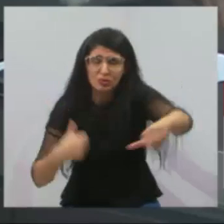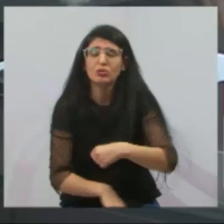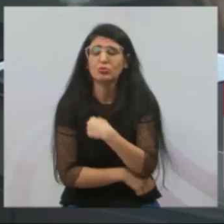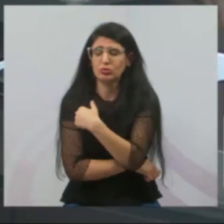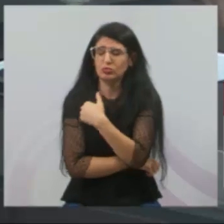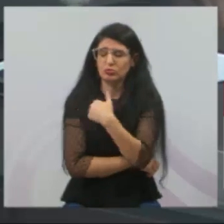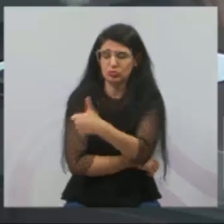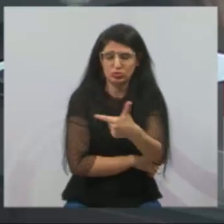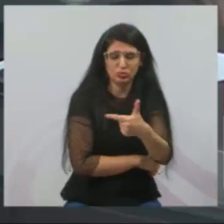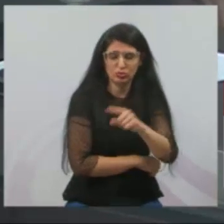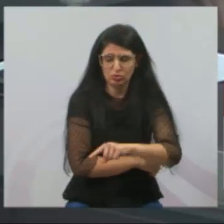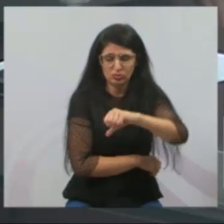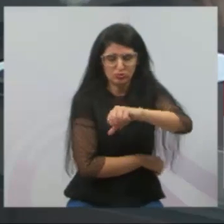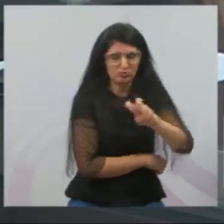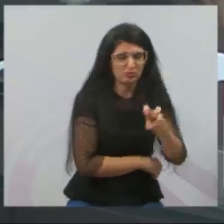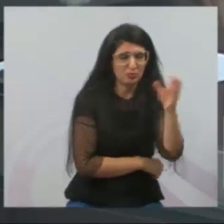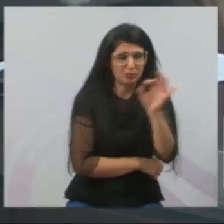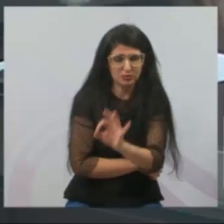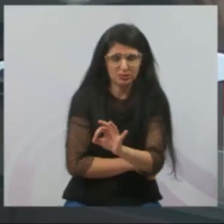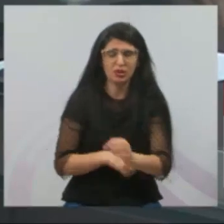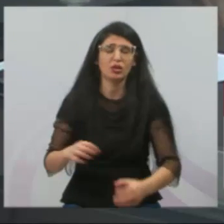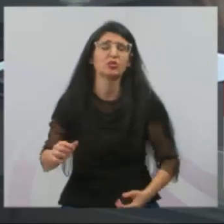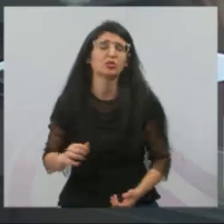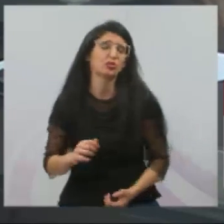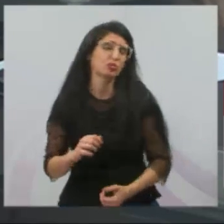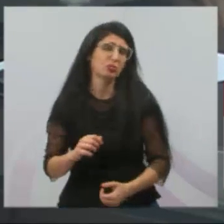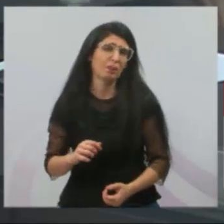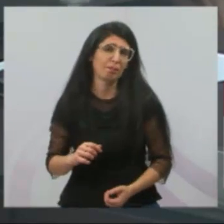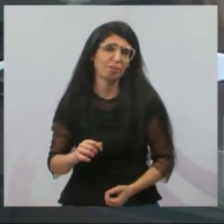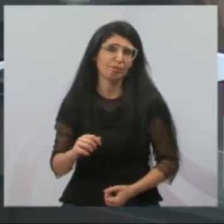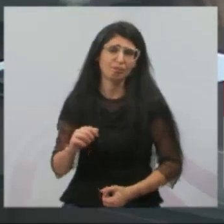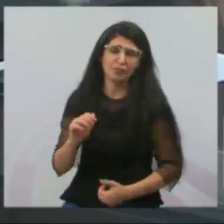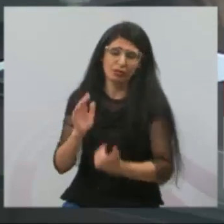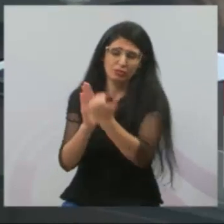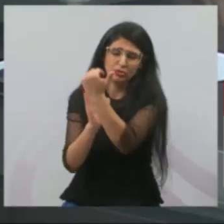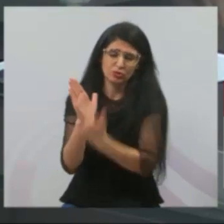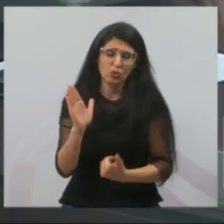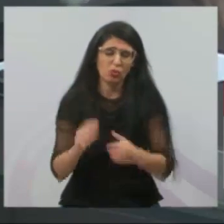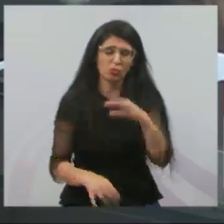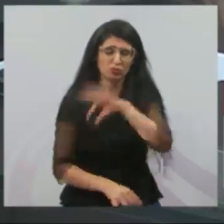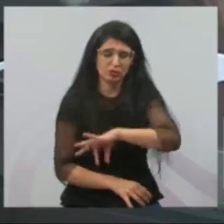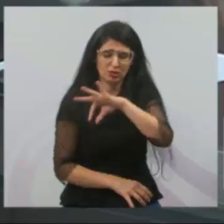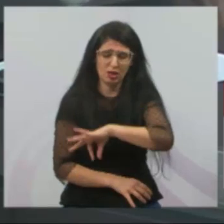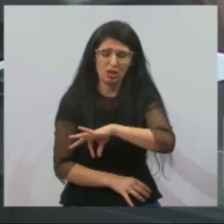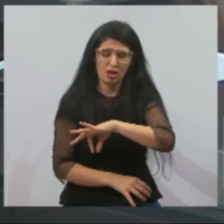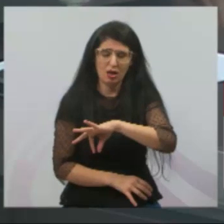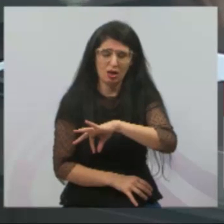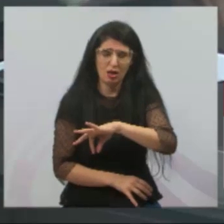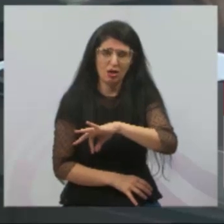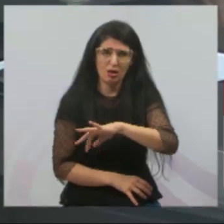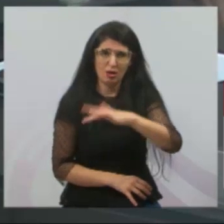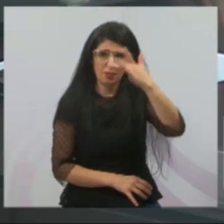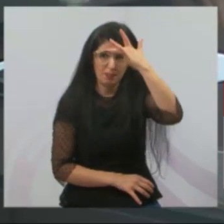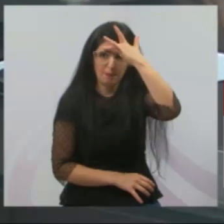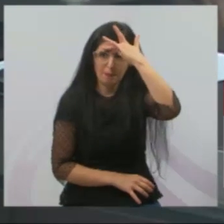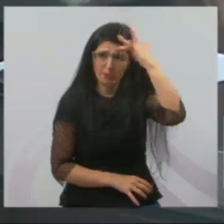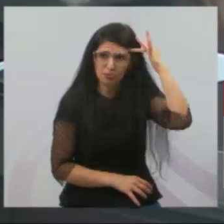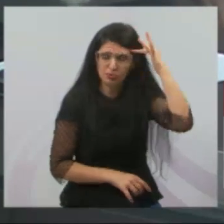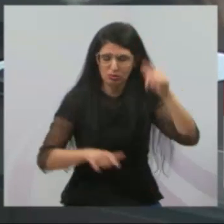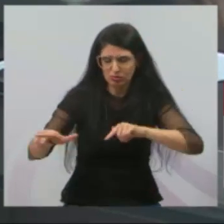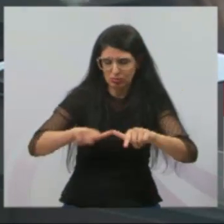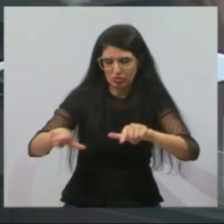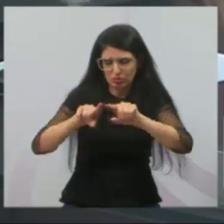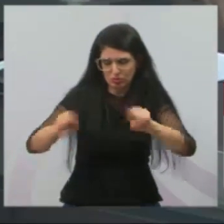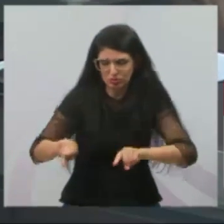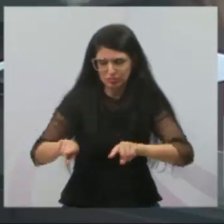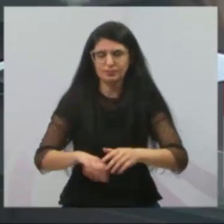Vivemos, sim, esse cenário de pedir dinheiro porque não tínhamos recursos. E não queremos viver isso